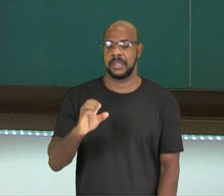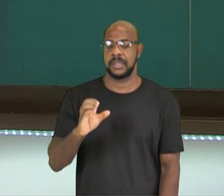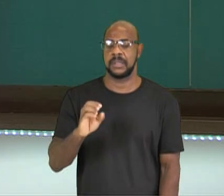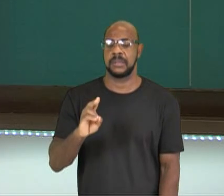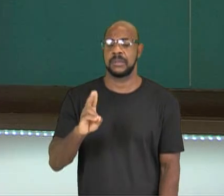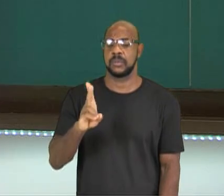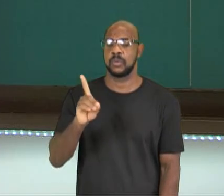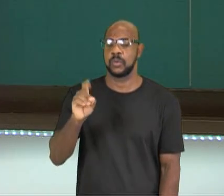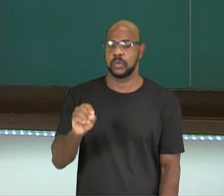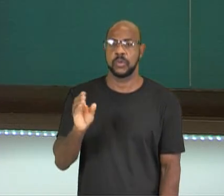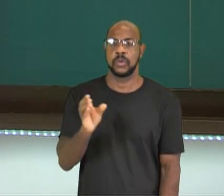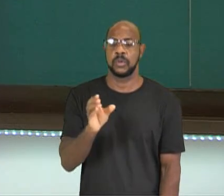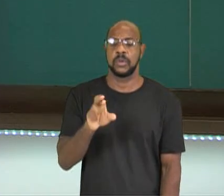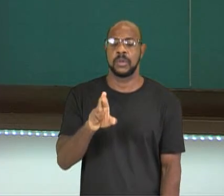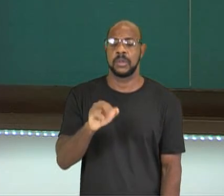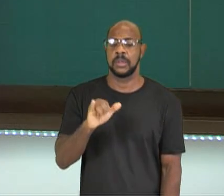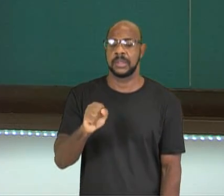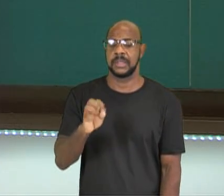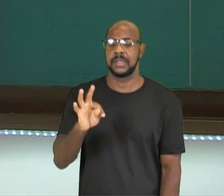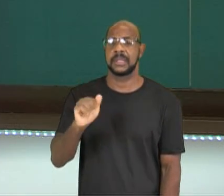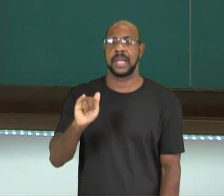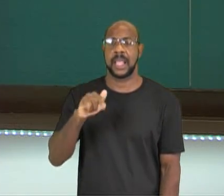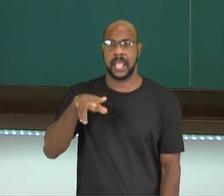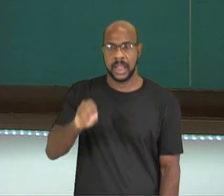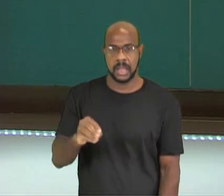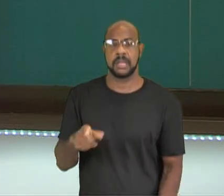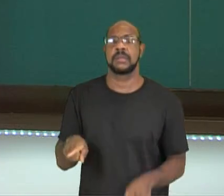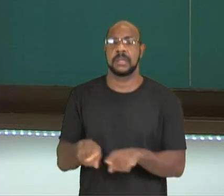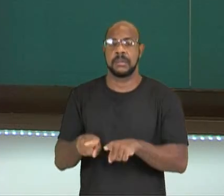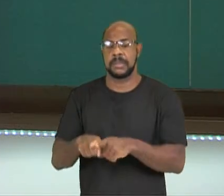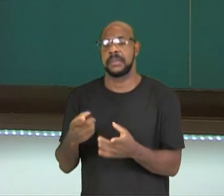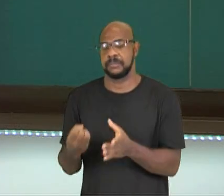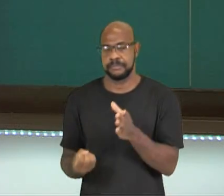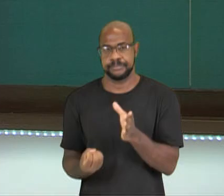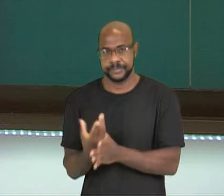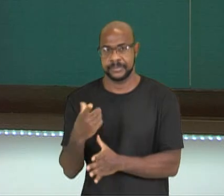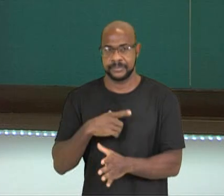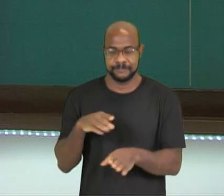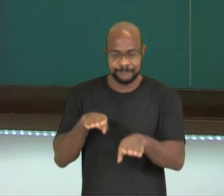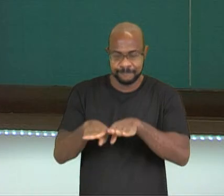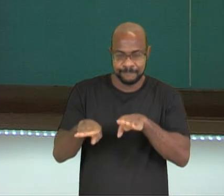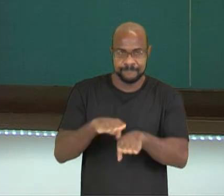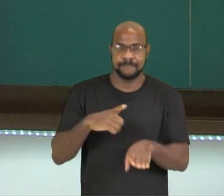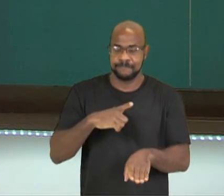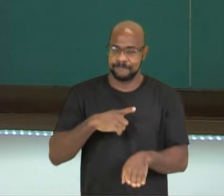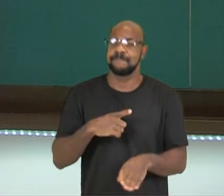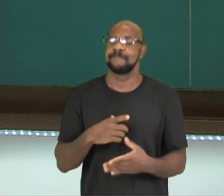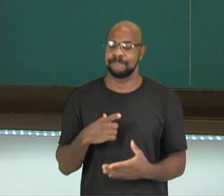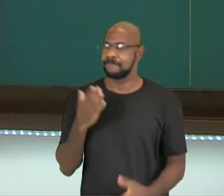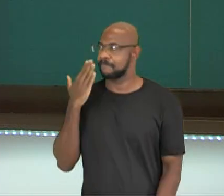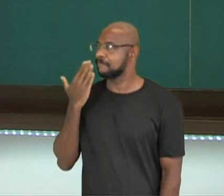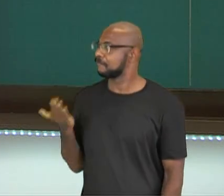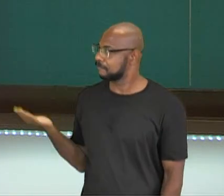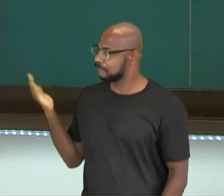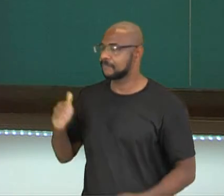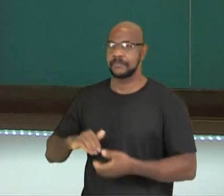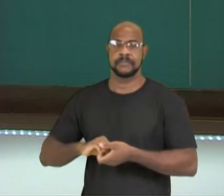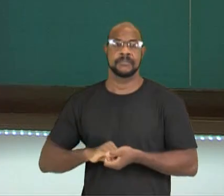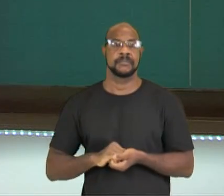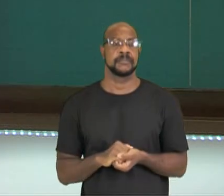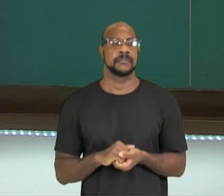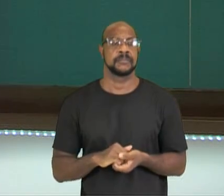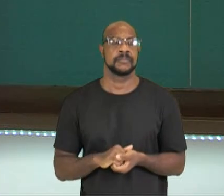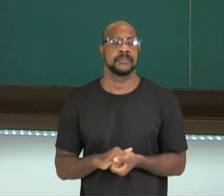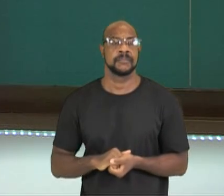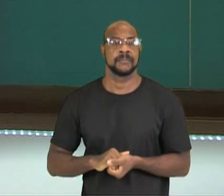pela mineração, por isso alguns impactos ambientais nessas áreas de escudos cristalinos, onde são explorados esses